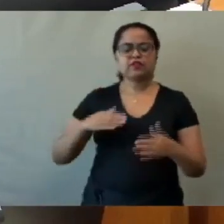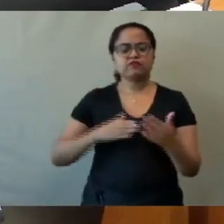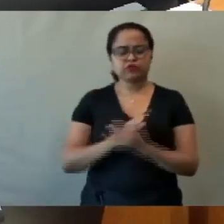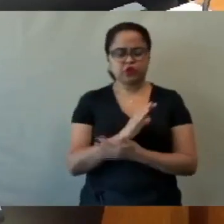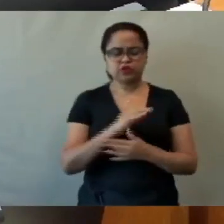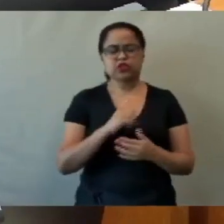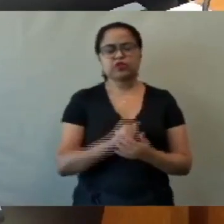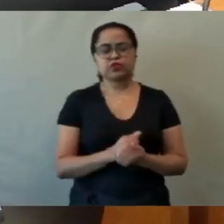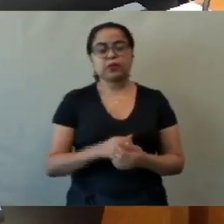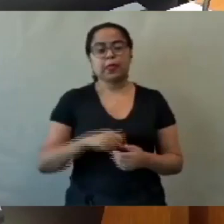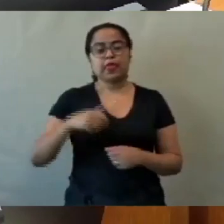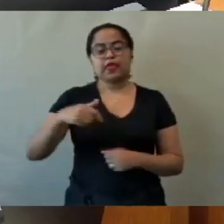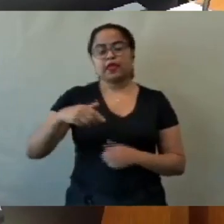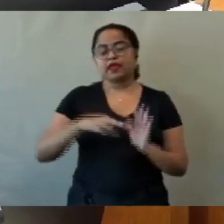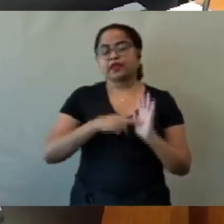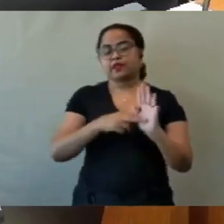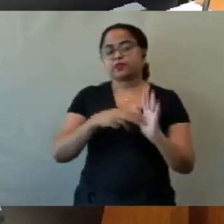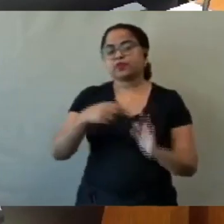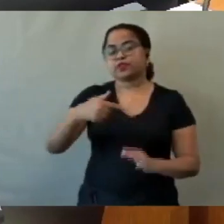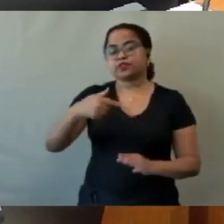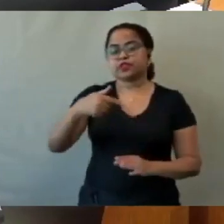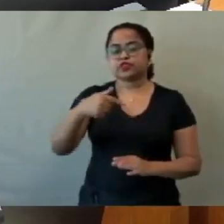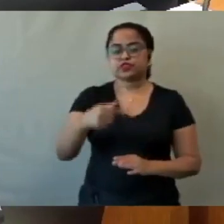requerimento de comissão